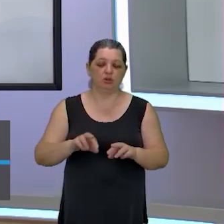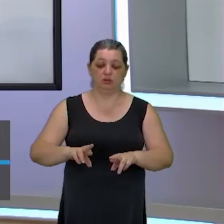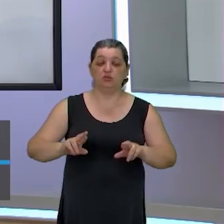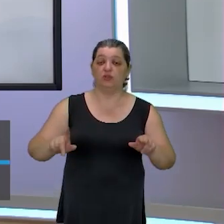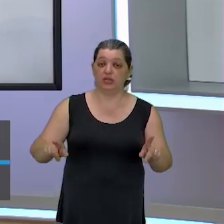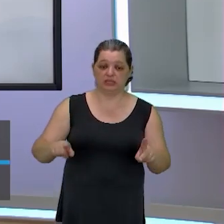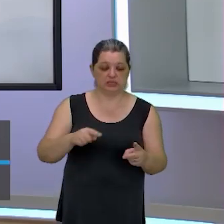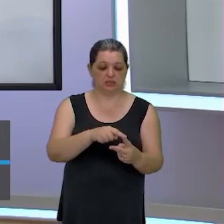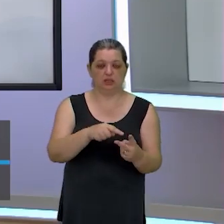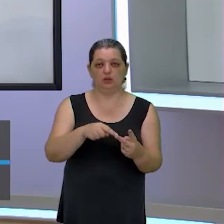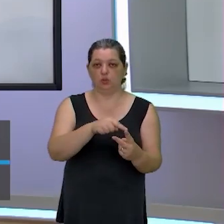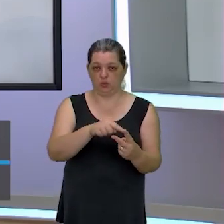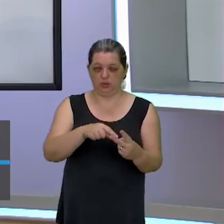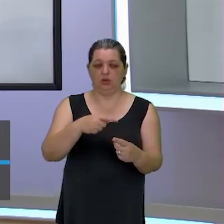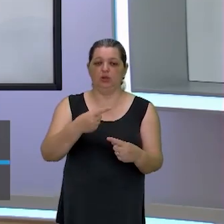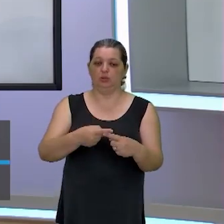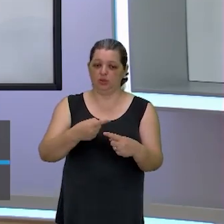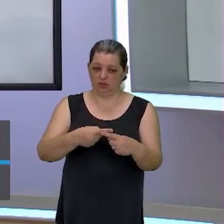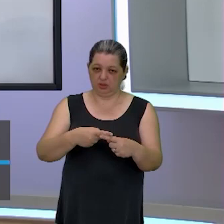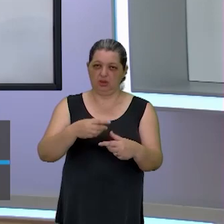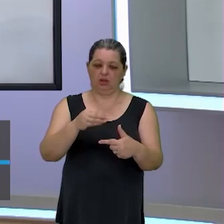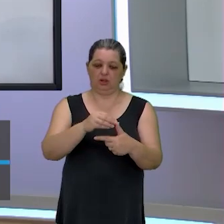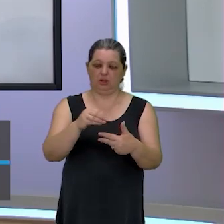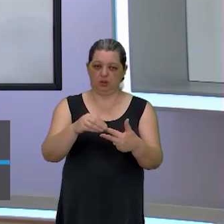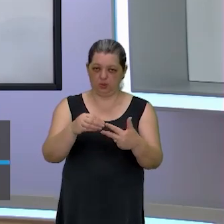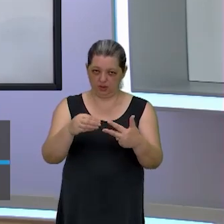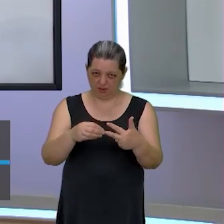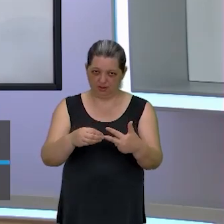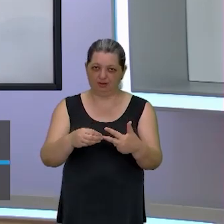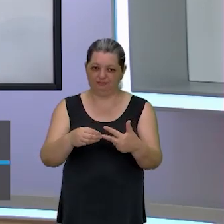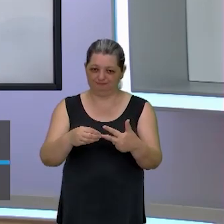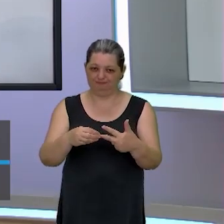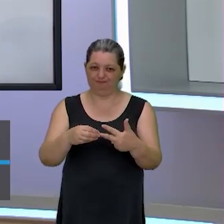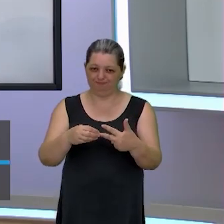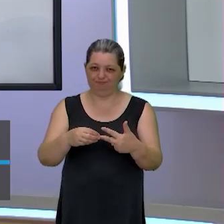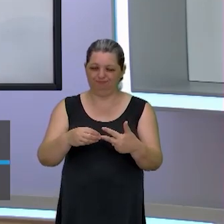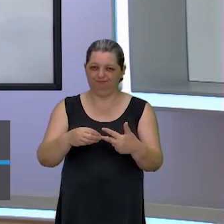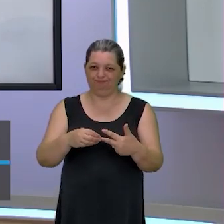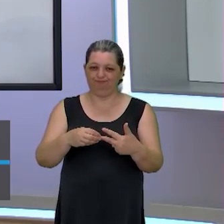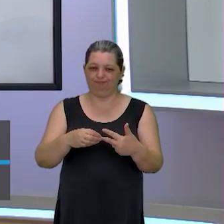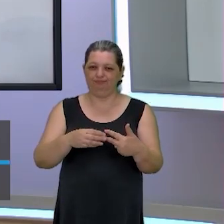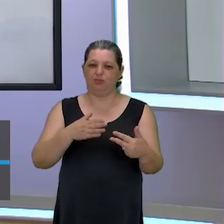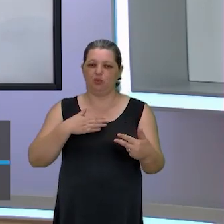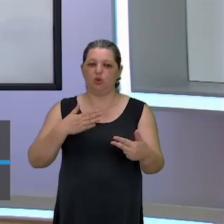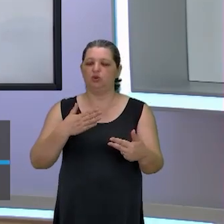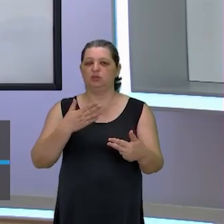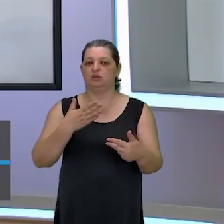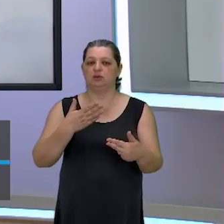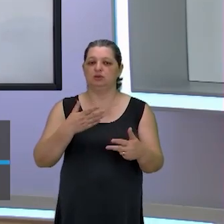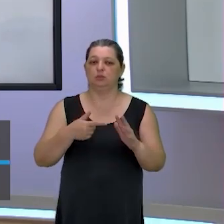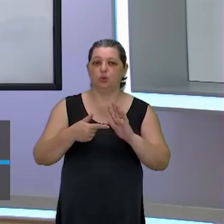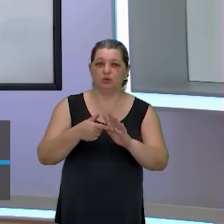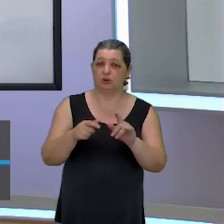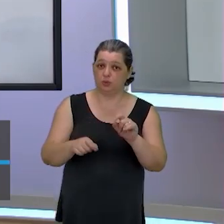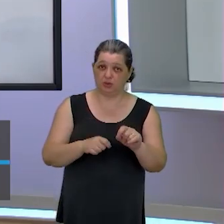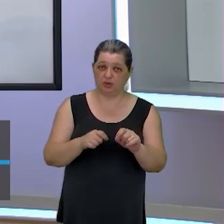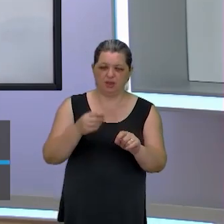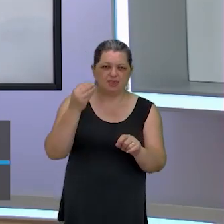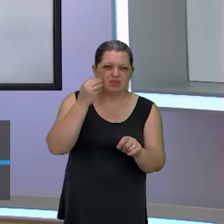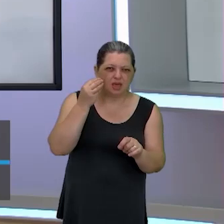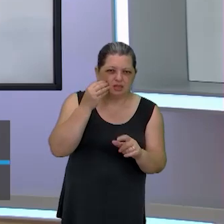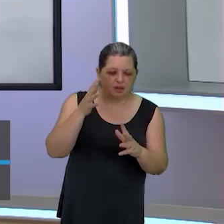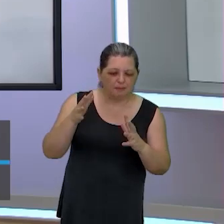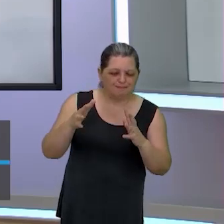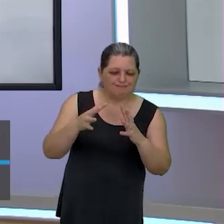ondas porque o Enem ele gosta muito Ali quem vai fazer o exame de tentar ali